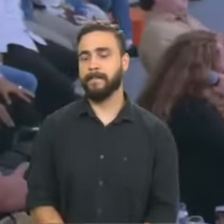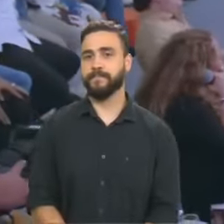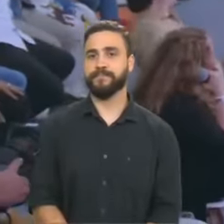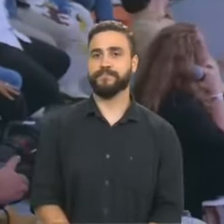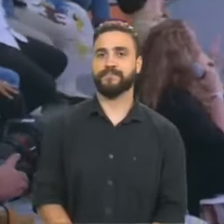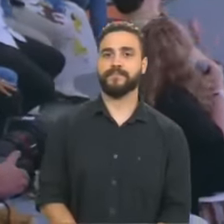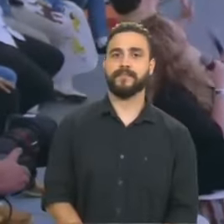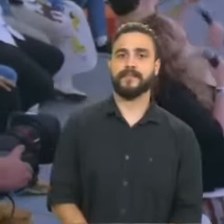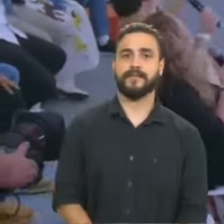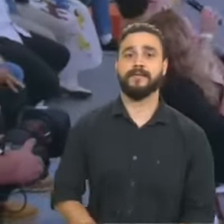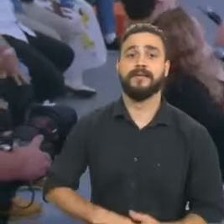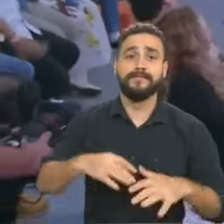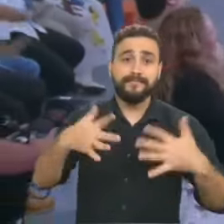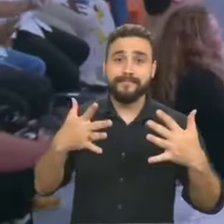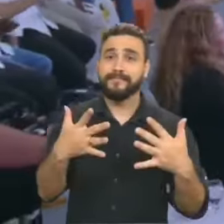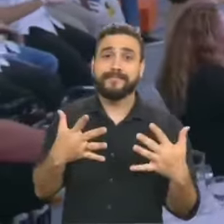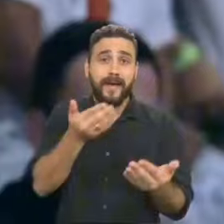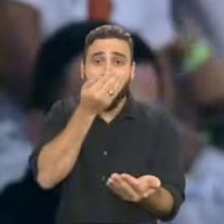Gente,